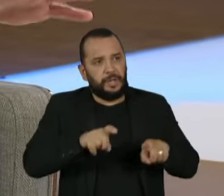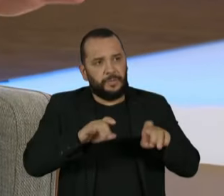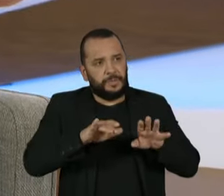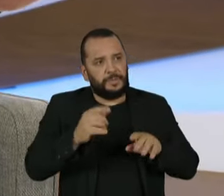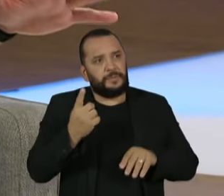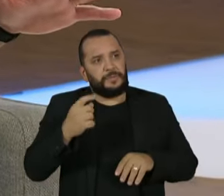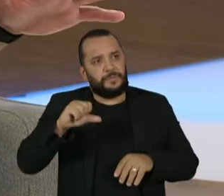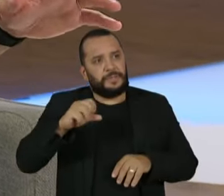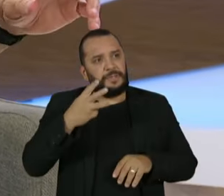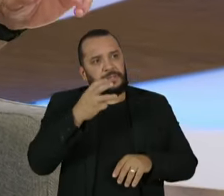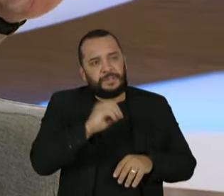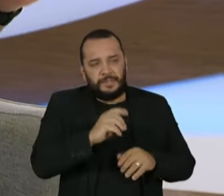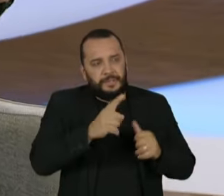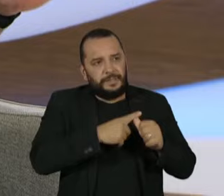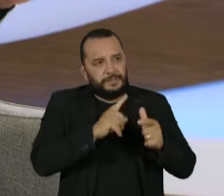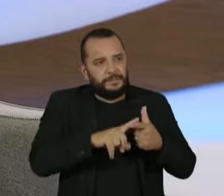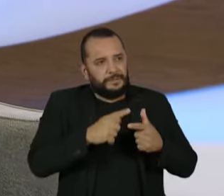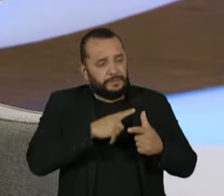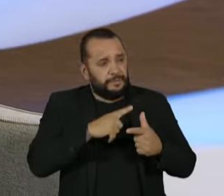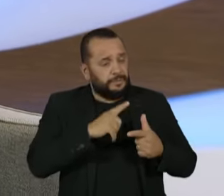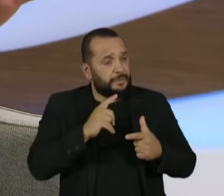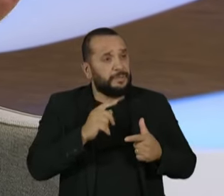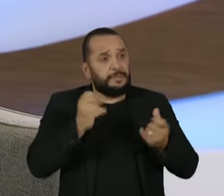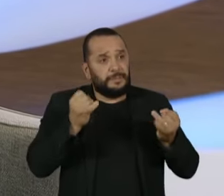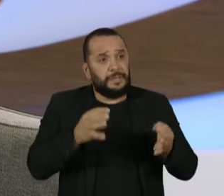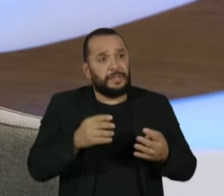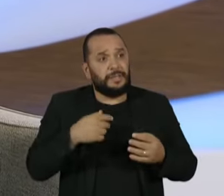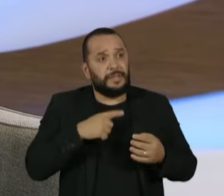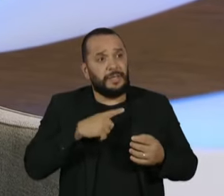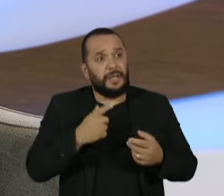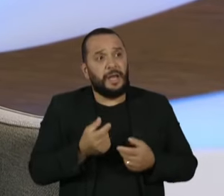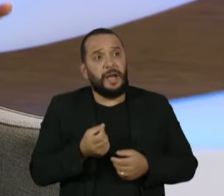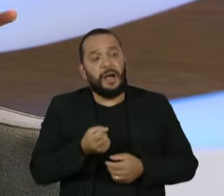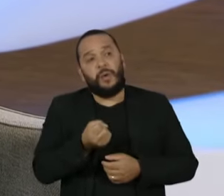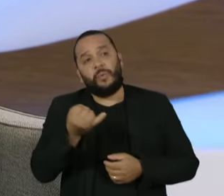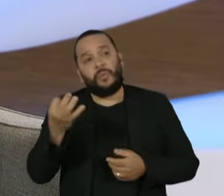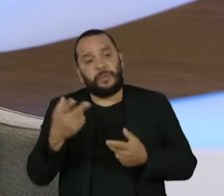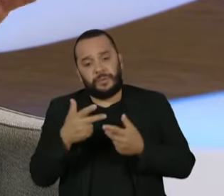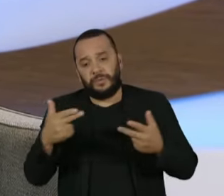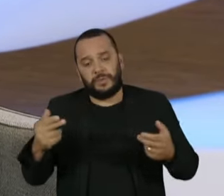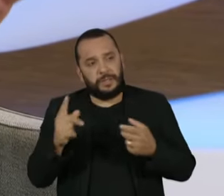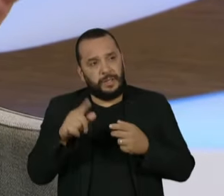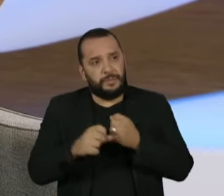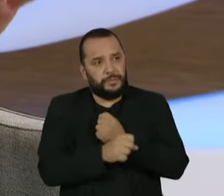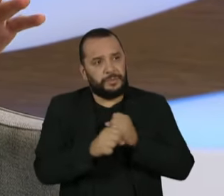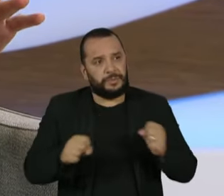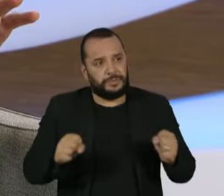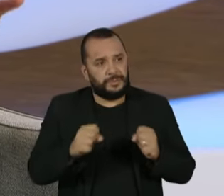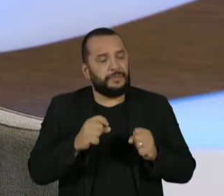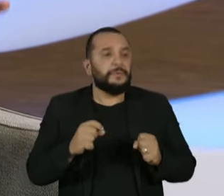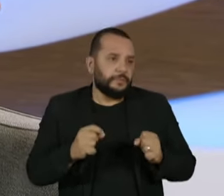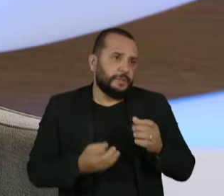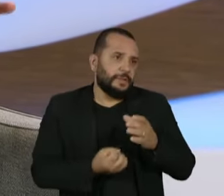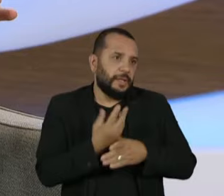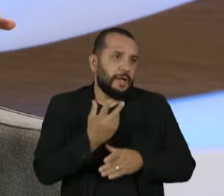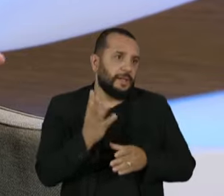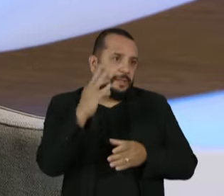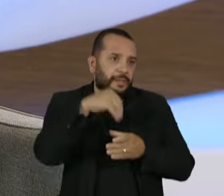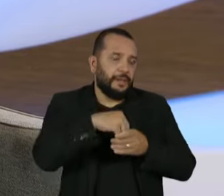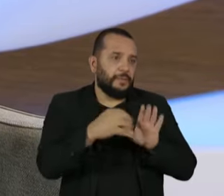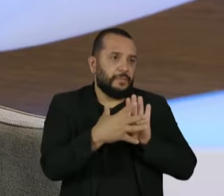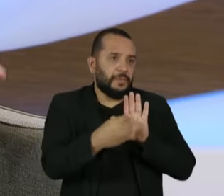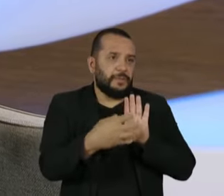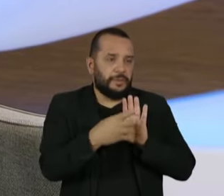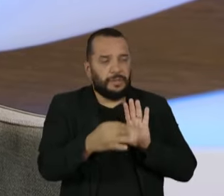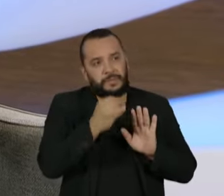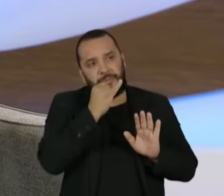corte que dizem que certas coisas são impossíveis de serem feitas dentro de alguns modelos e uma delas por